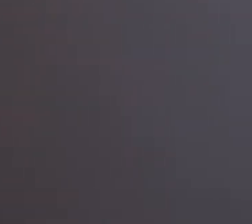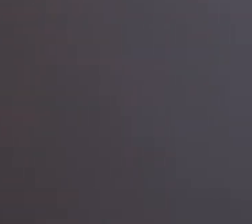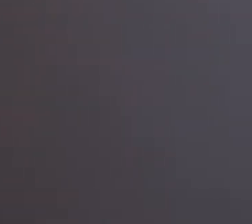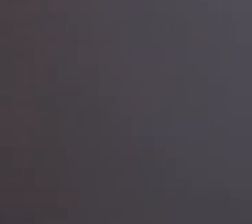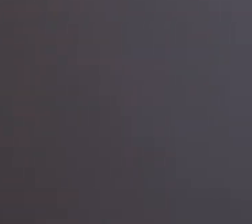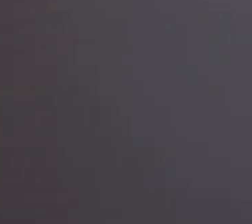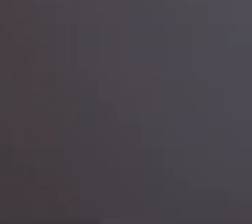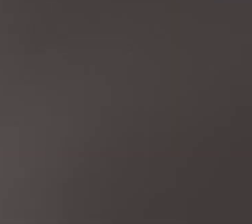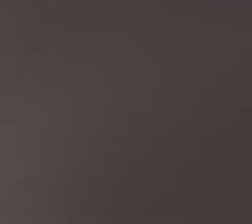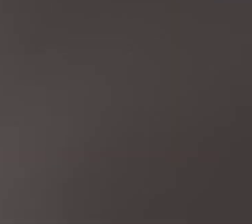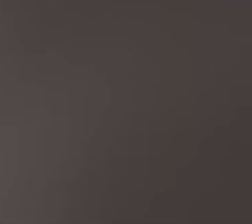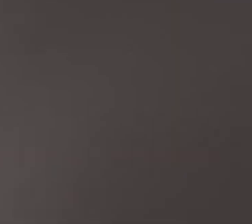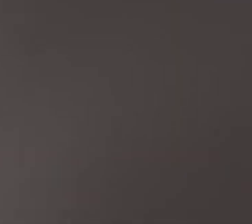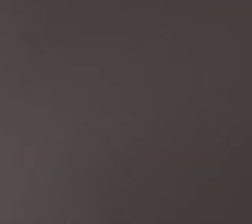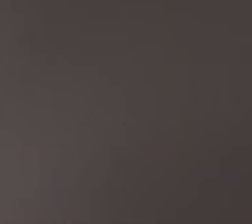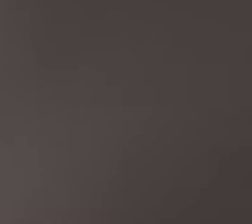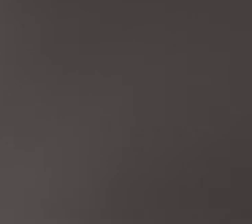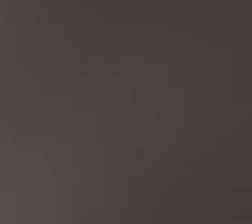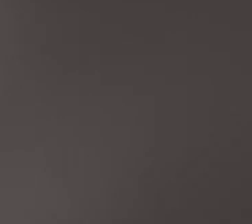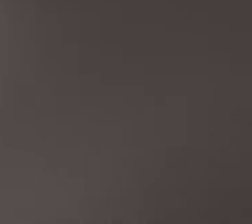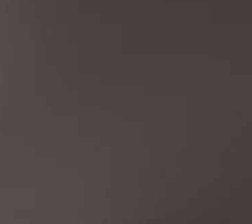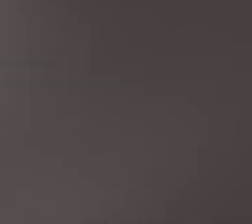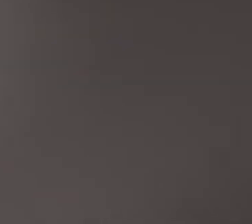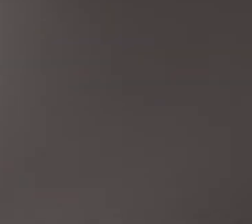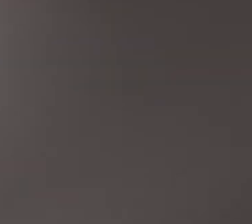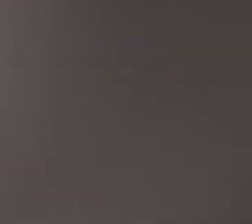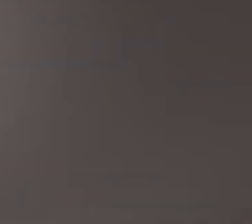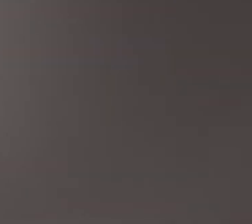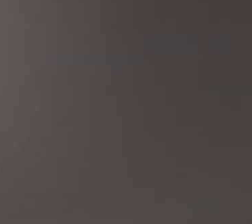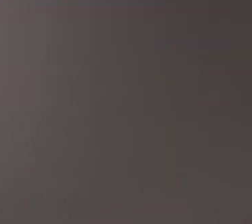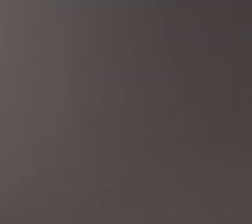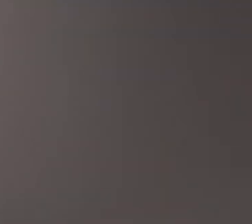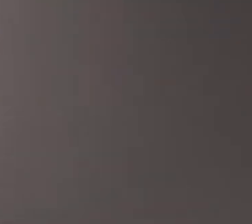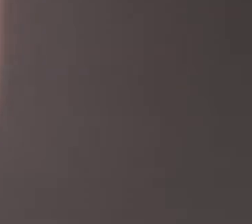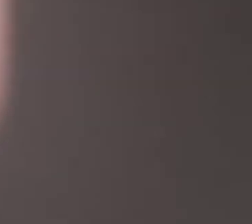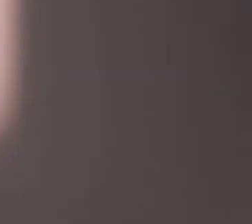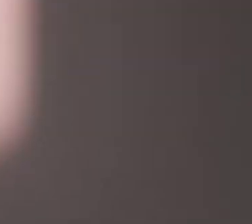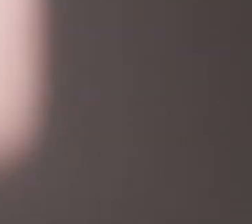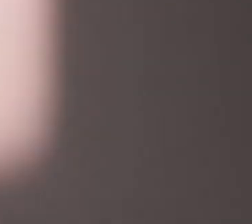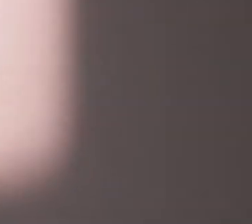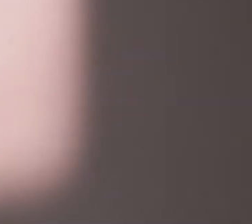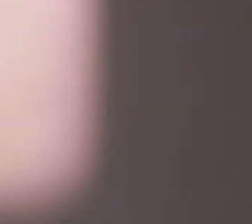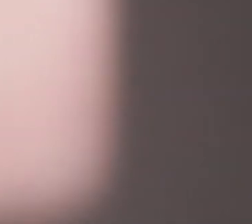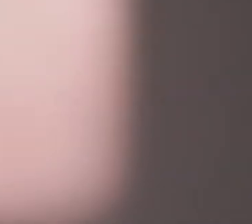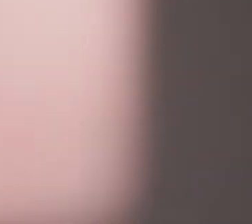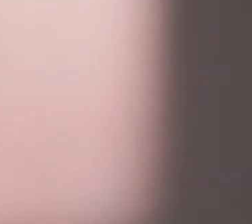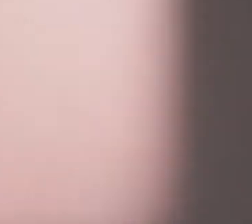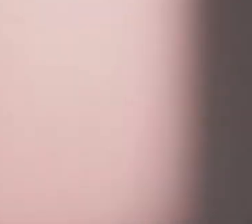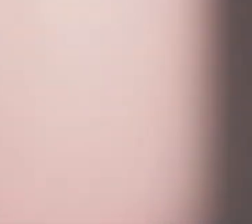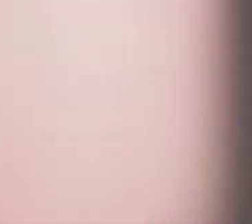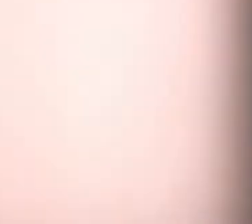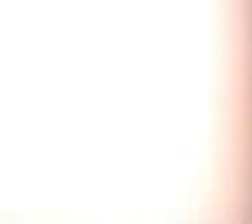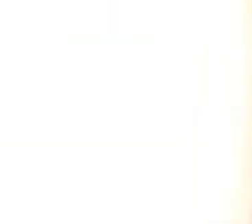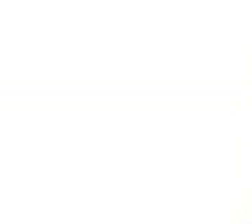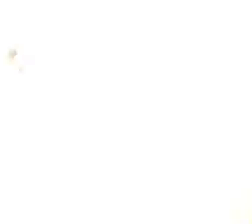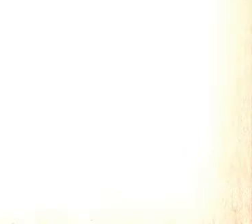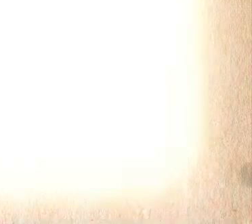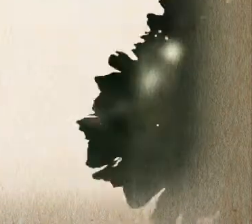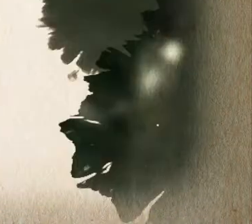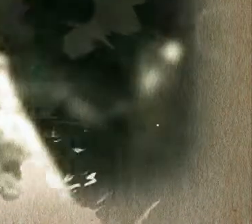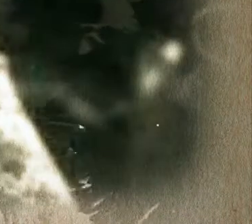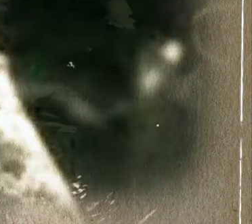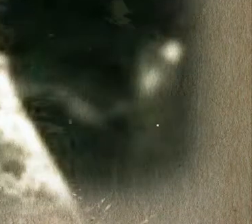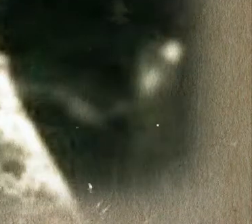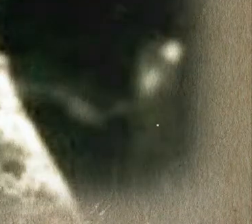que gira. Na parede a projeção é desfocada. Manchas compõem a foto nítida em preto e branco de Lígia, sentada com o cotovelo